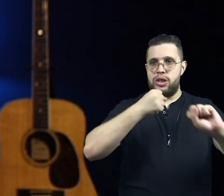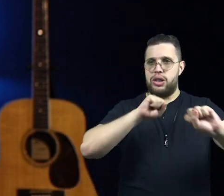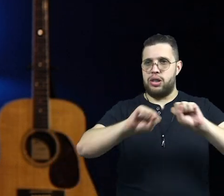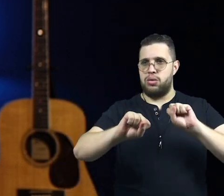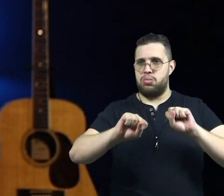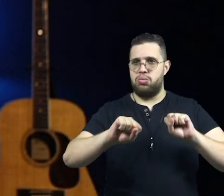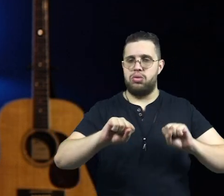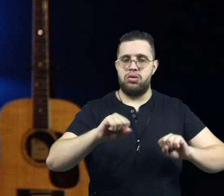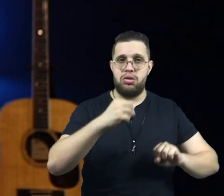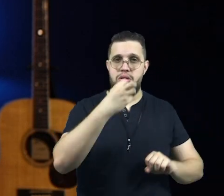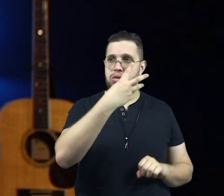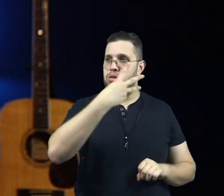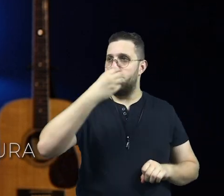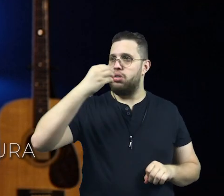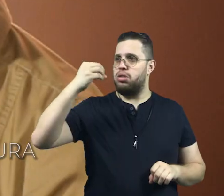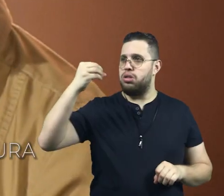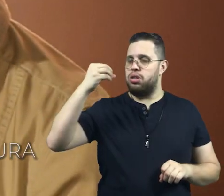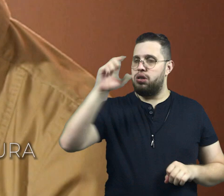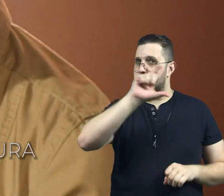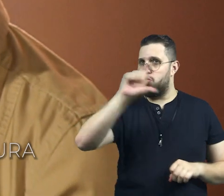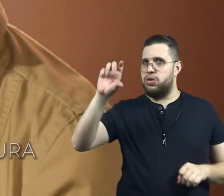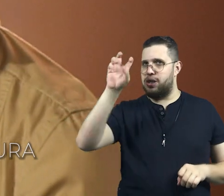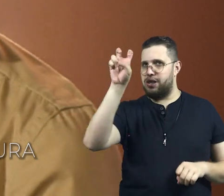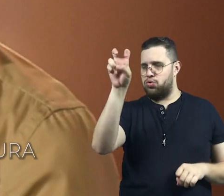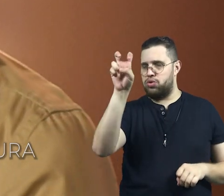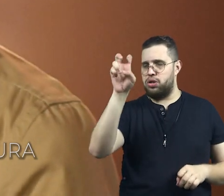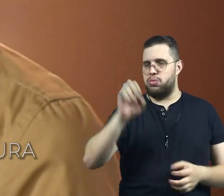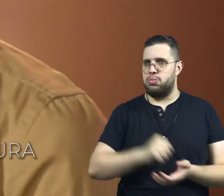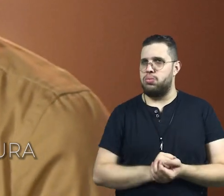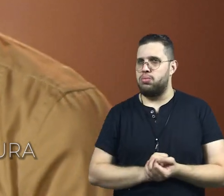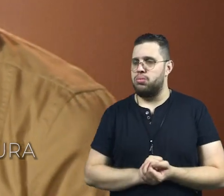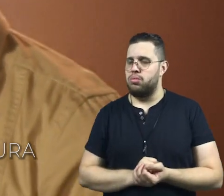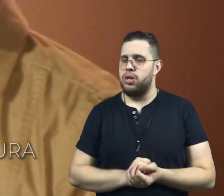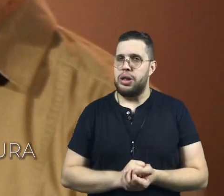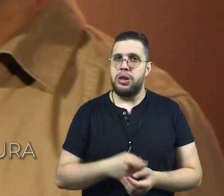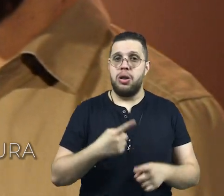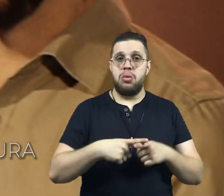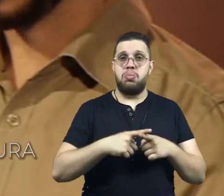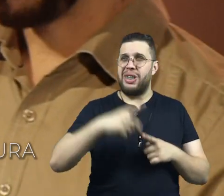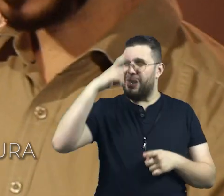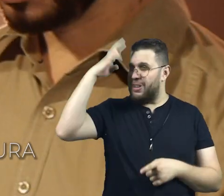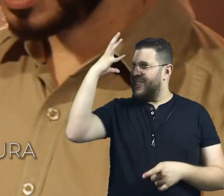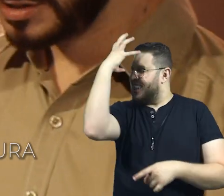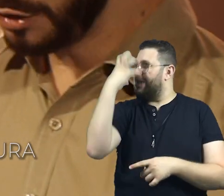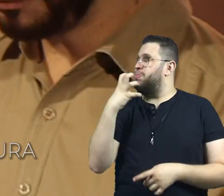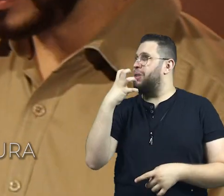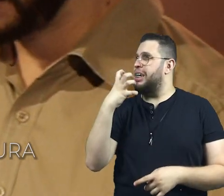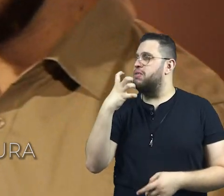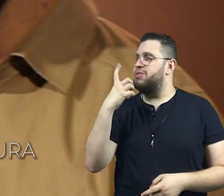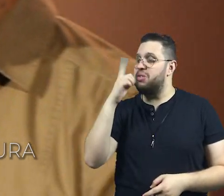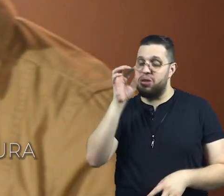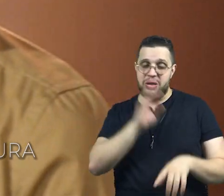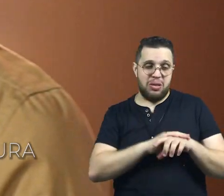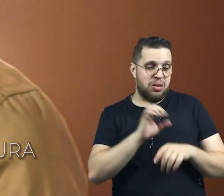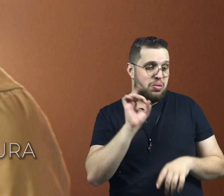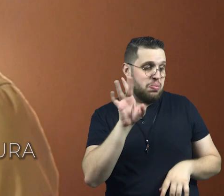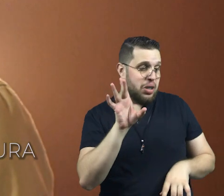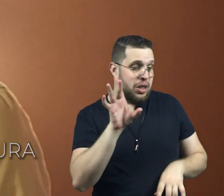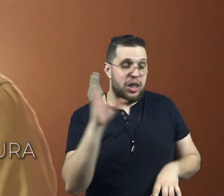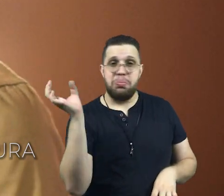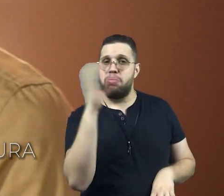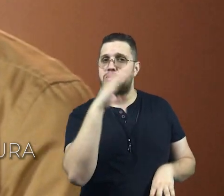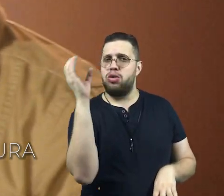5. Pois a sua ira só dura um instante, mas o seu favor dura